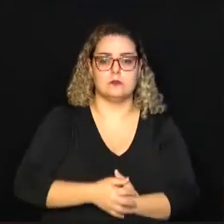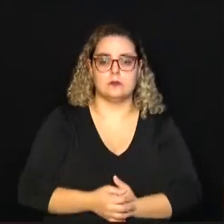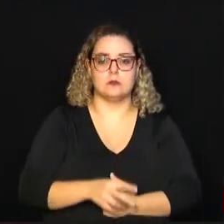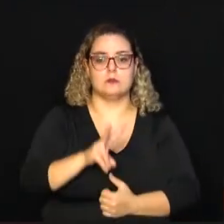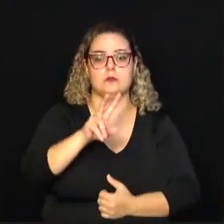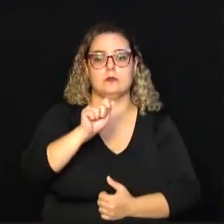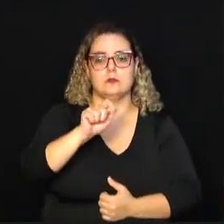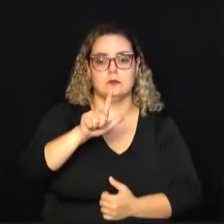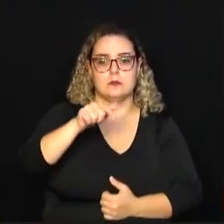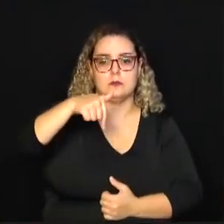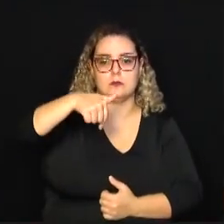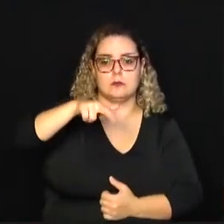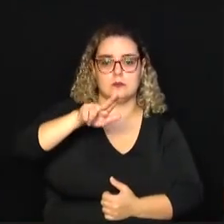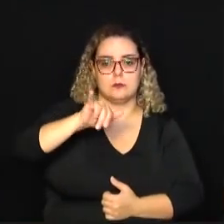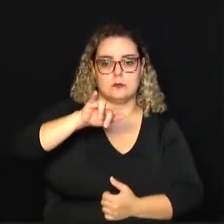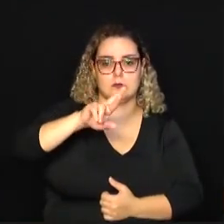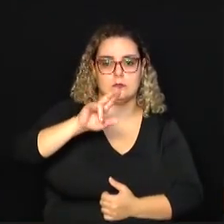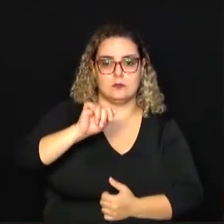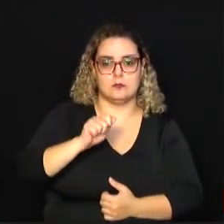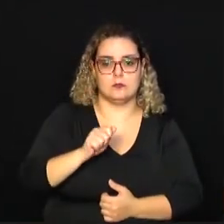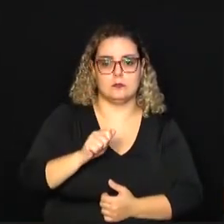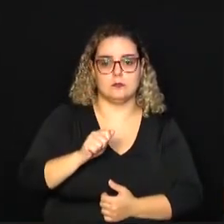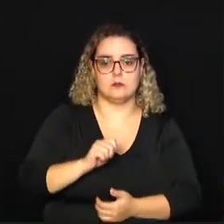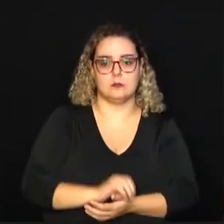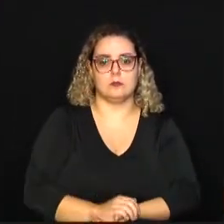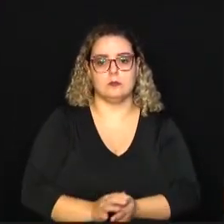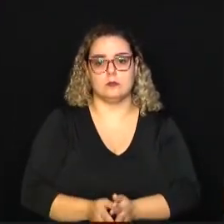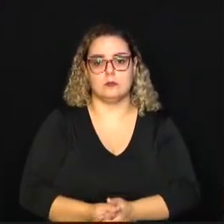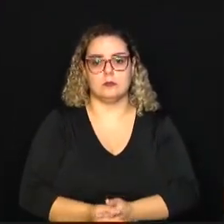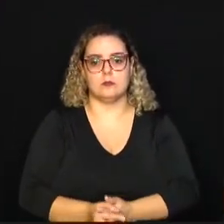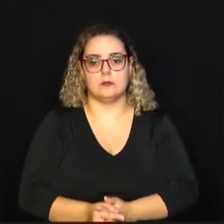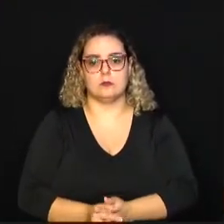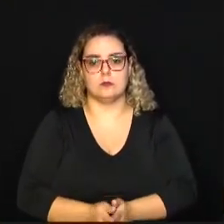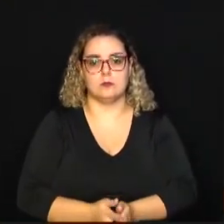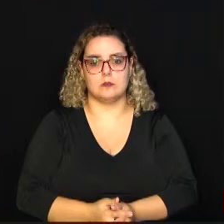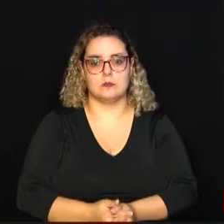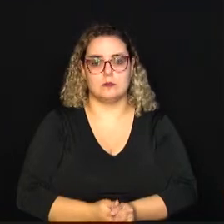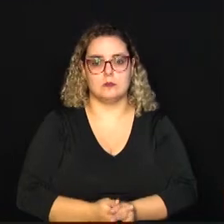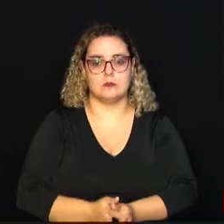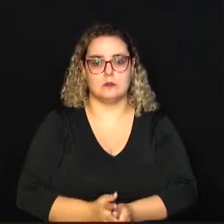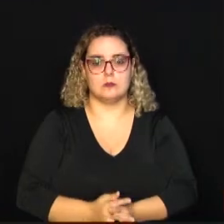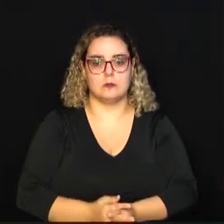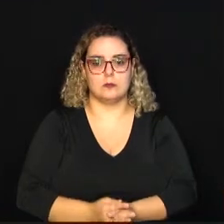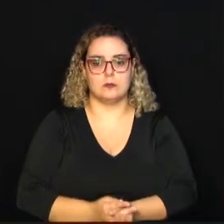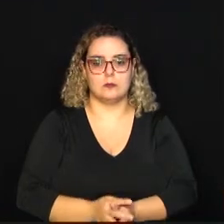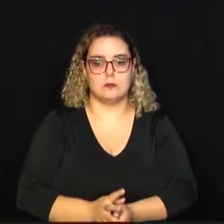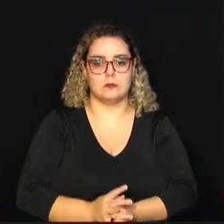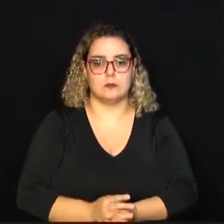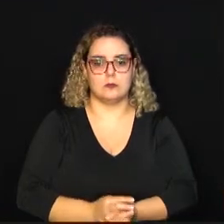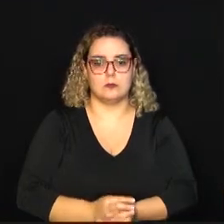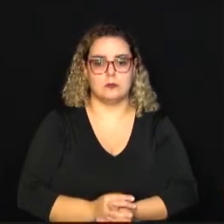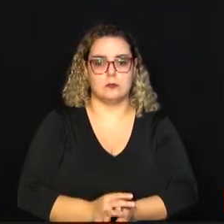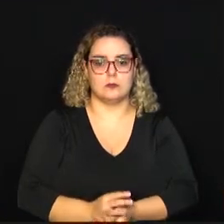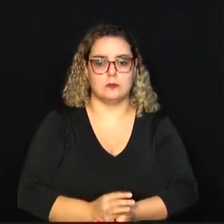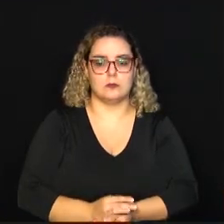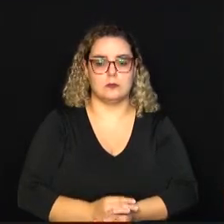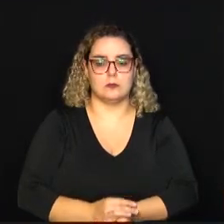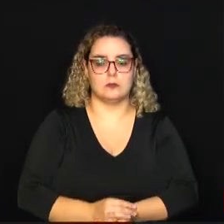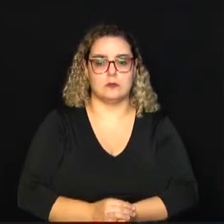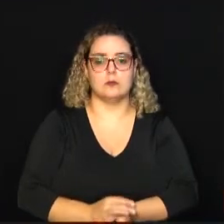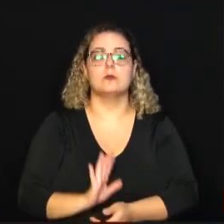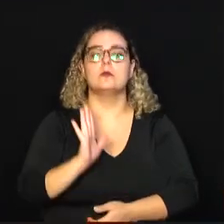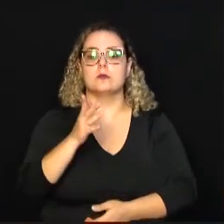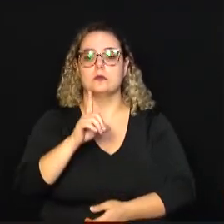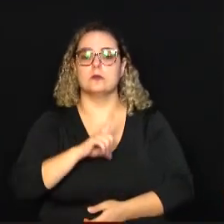Valquíria volta e fala o seguinte, que a Valquíria dos Santos, que também é moradora, é a mesma, né? Moradora da região Ouro Verde, fala o seguinte: já tivemos